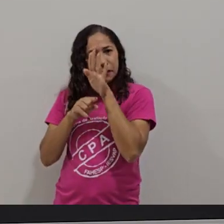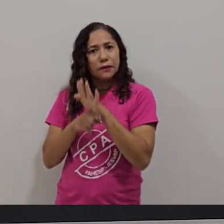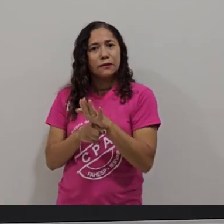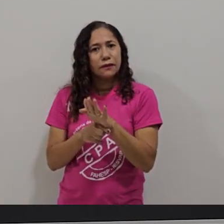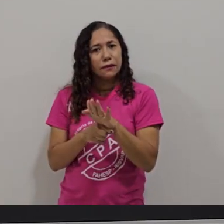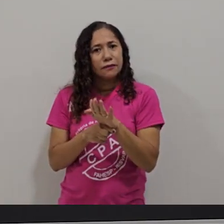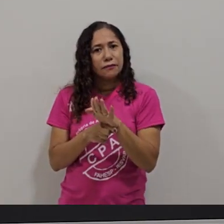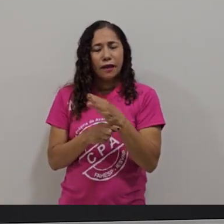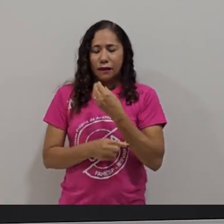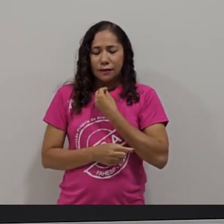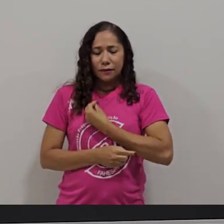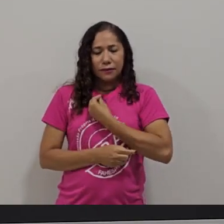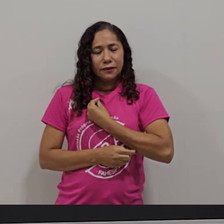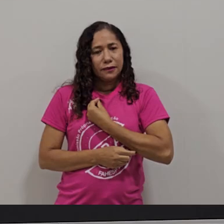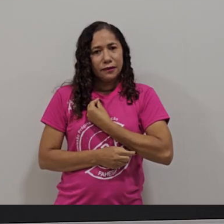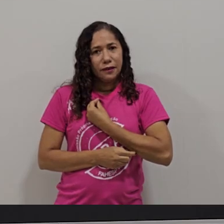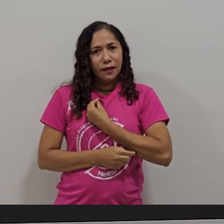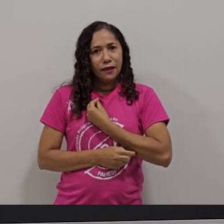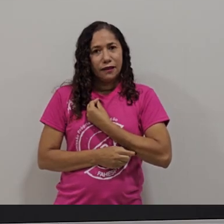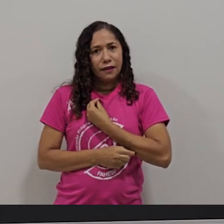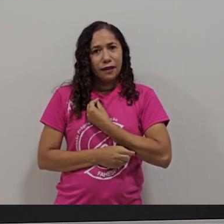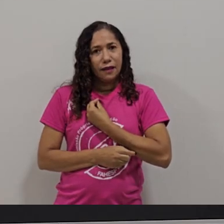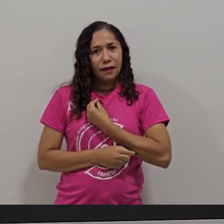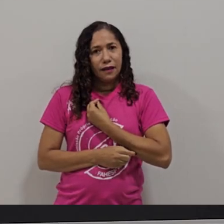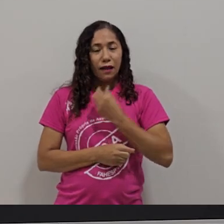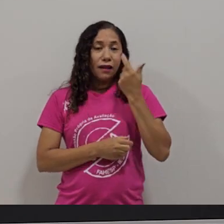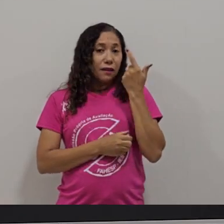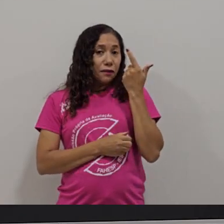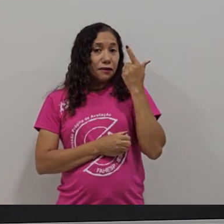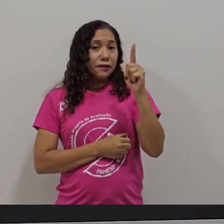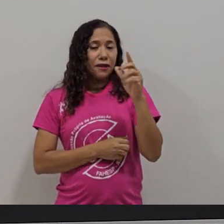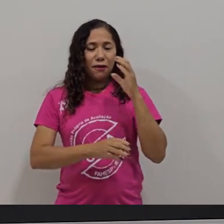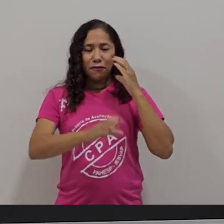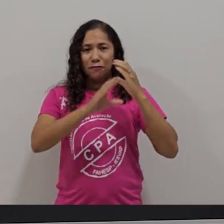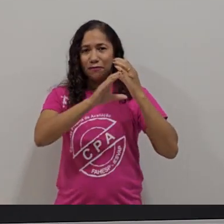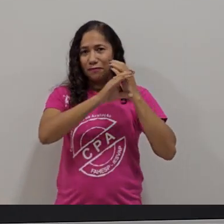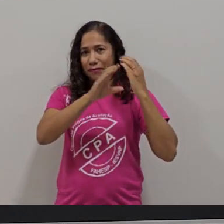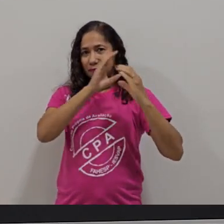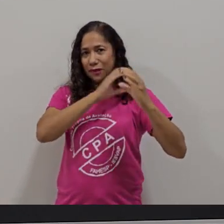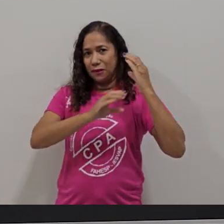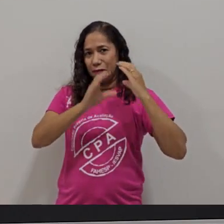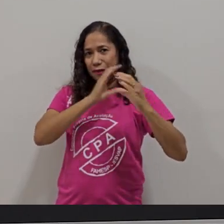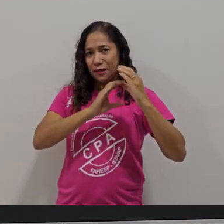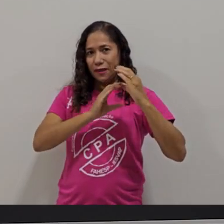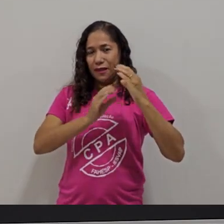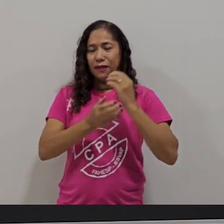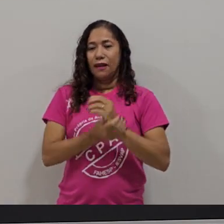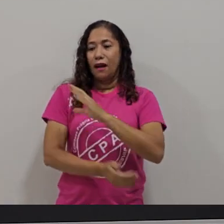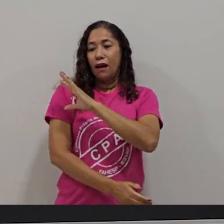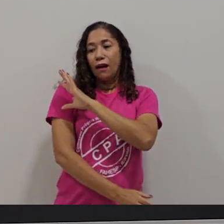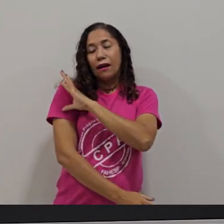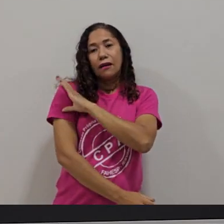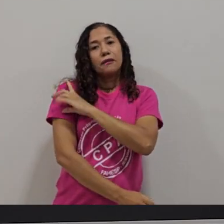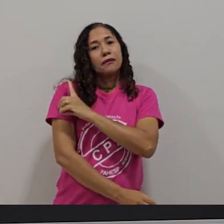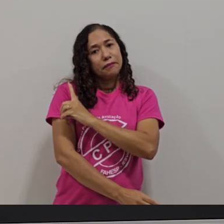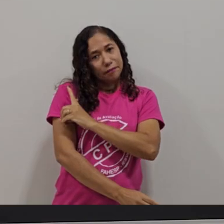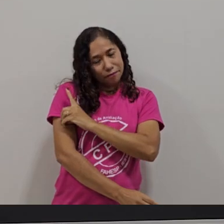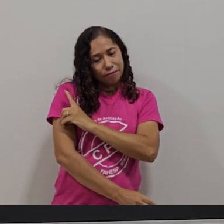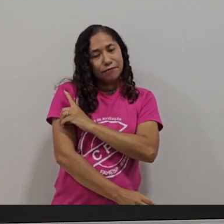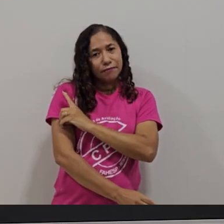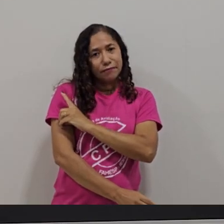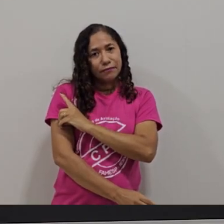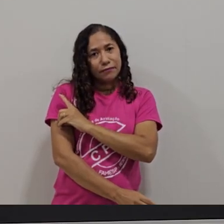ela passava. Até que ela conseguiu se comunicar com uma pessoa que compreendeu, Foi a própria professora que foi a própria